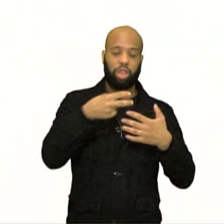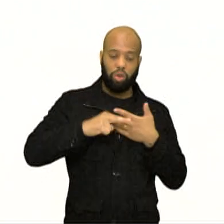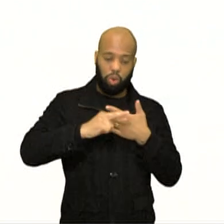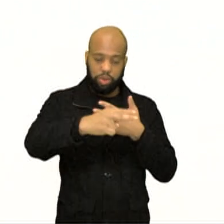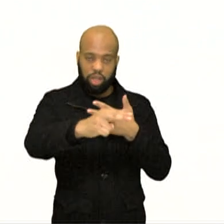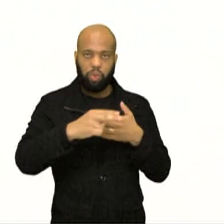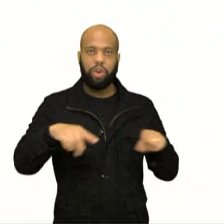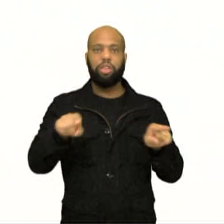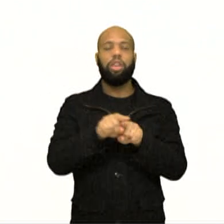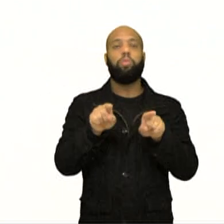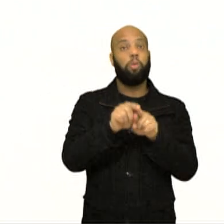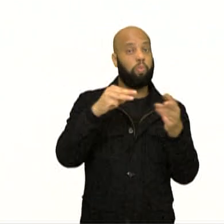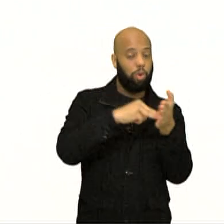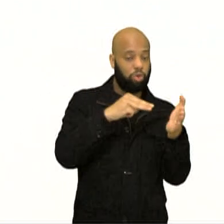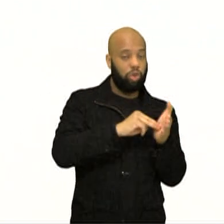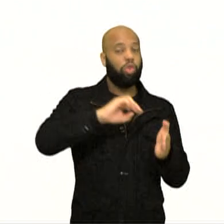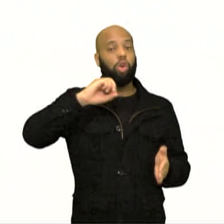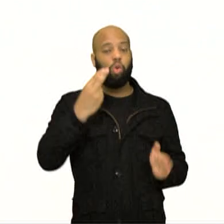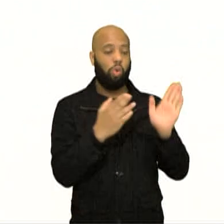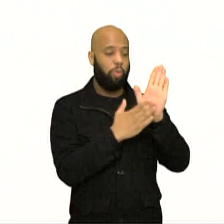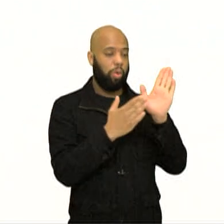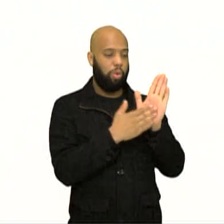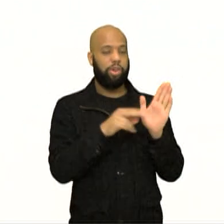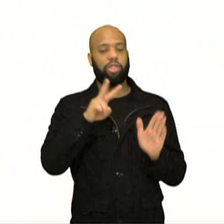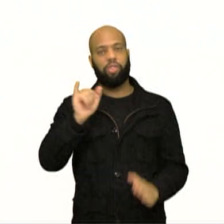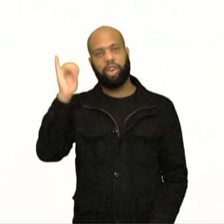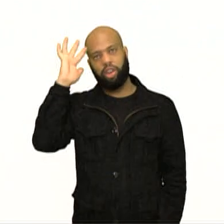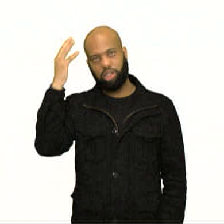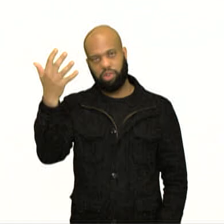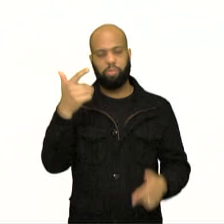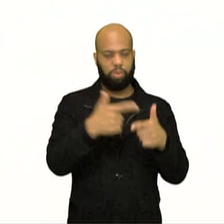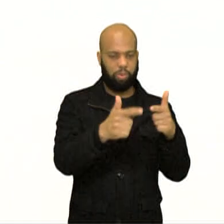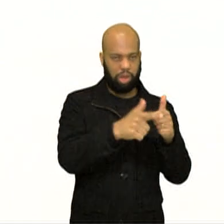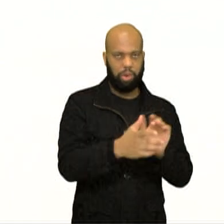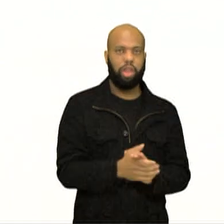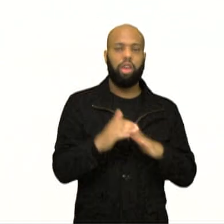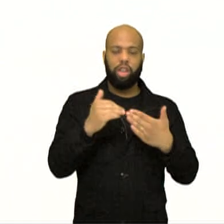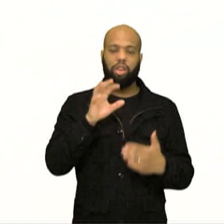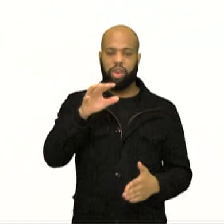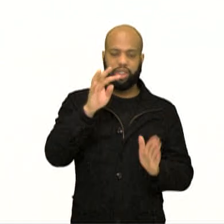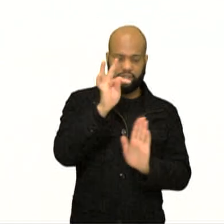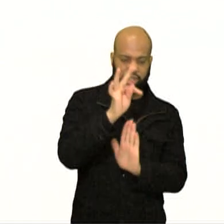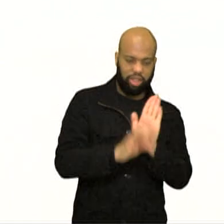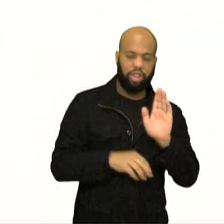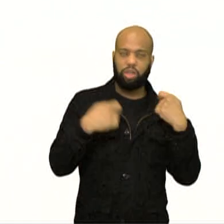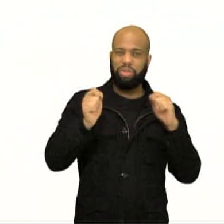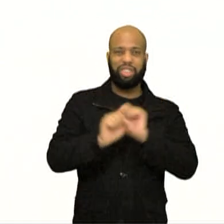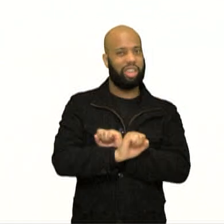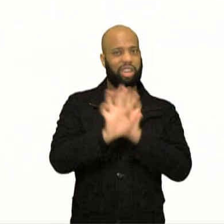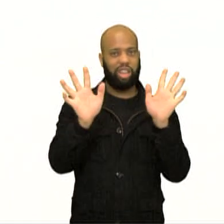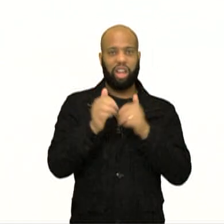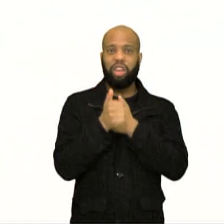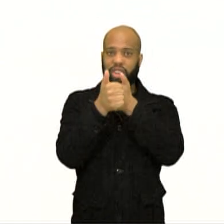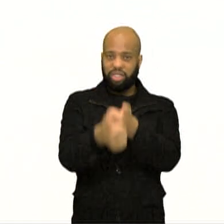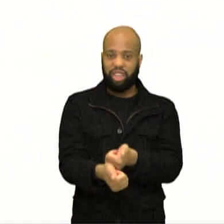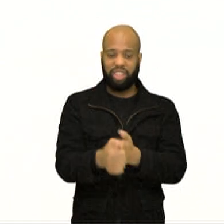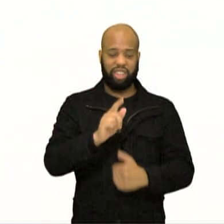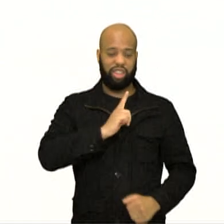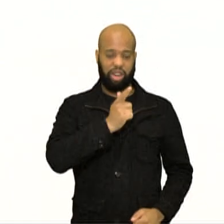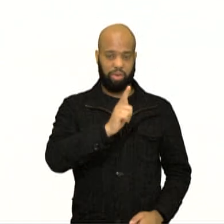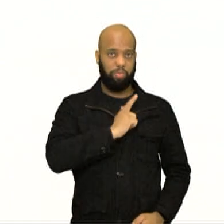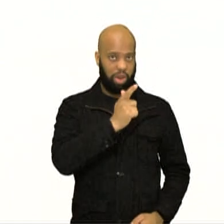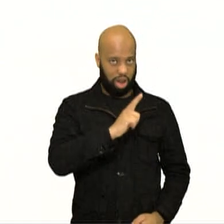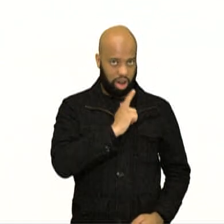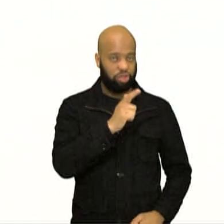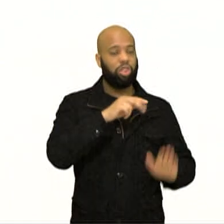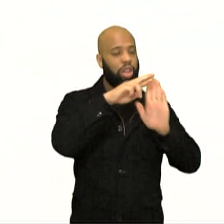consequências e até mesmo propostas de solução para o problema. O texto deve ser claro, seguir a norma padrão da língua, a